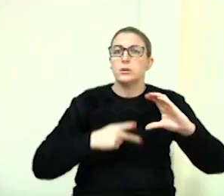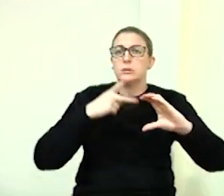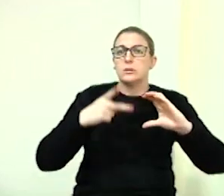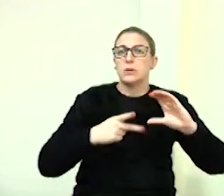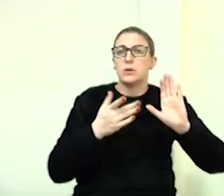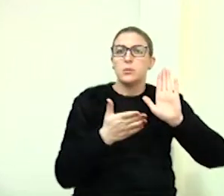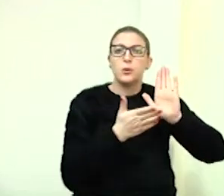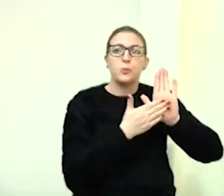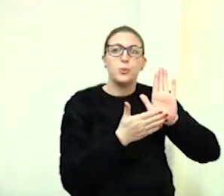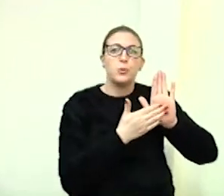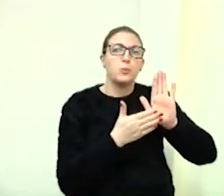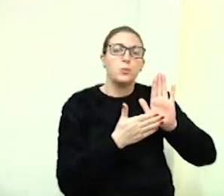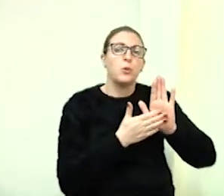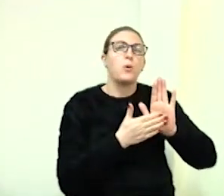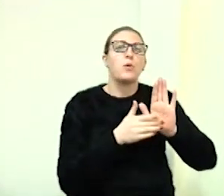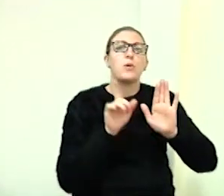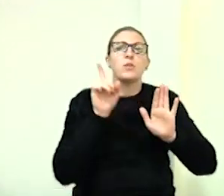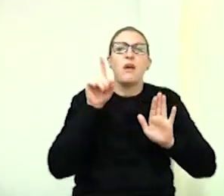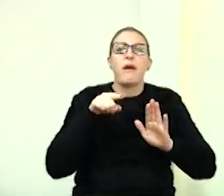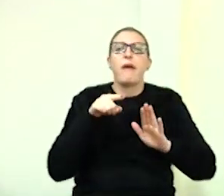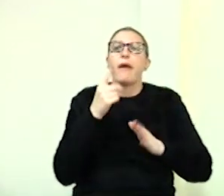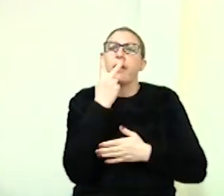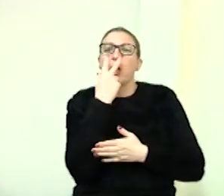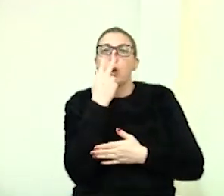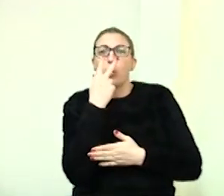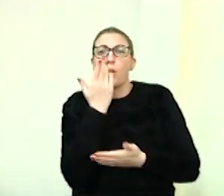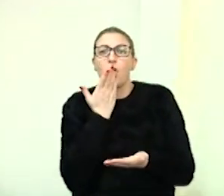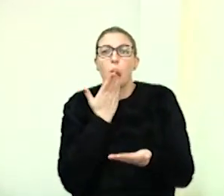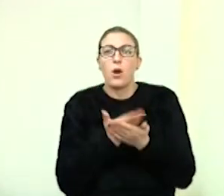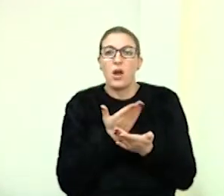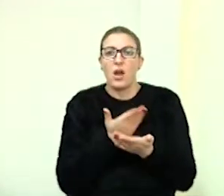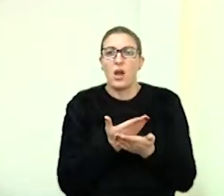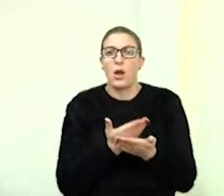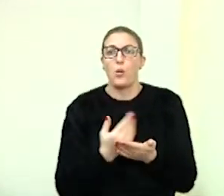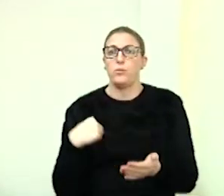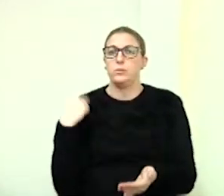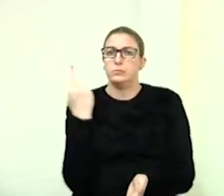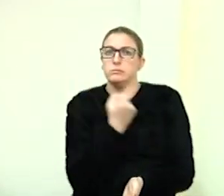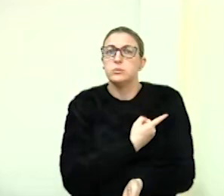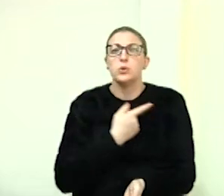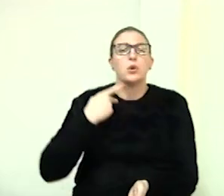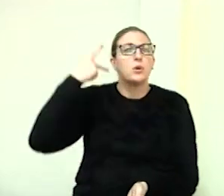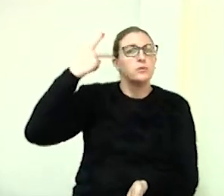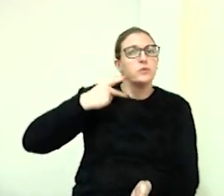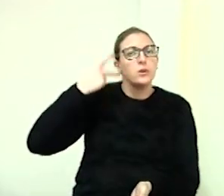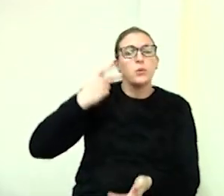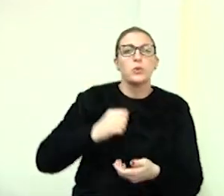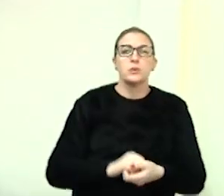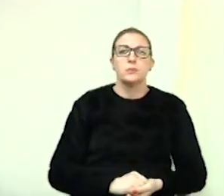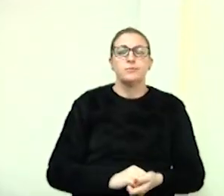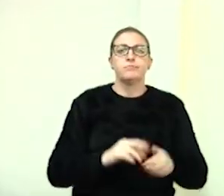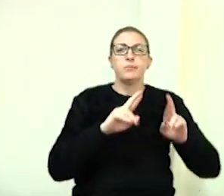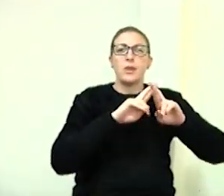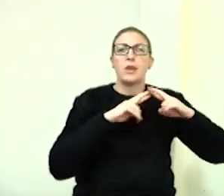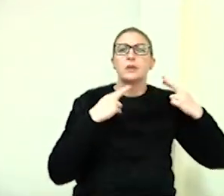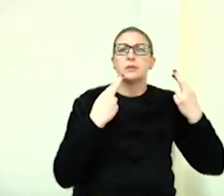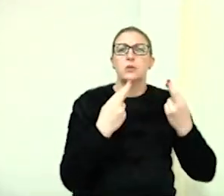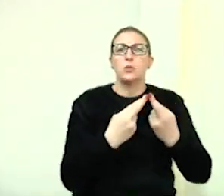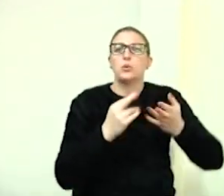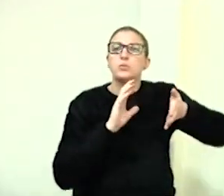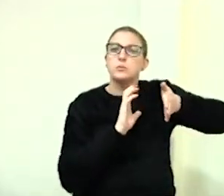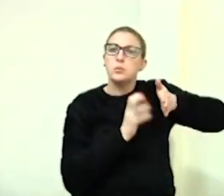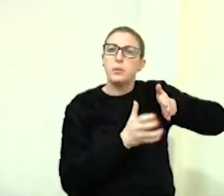é quase que uma aula para nós vereadores. As convenções partidárias também vão partir desse